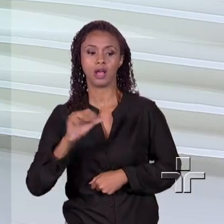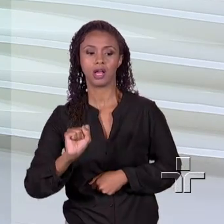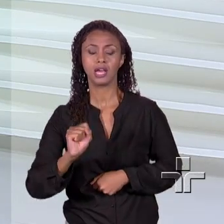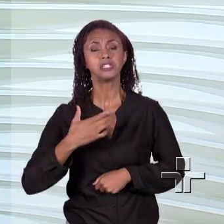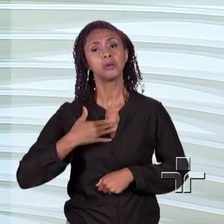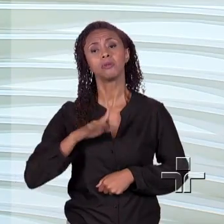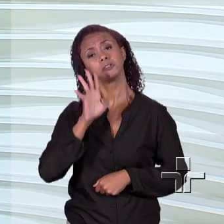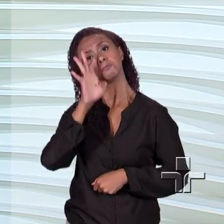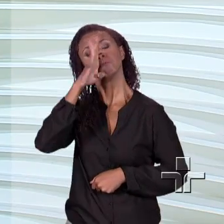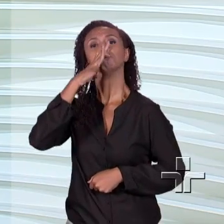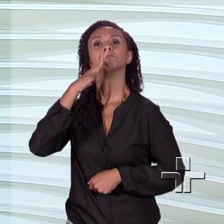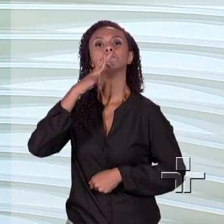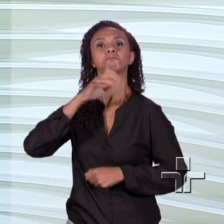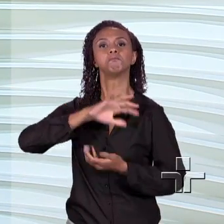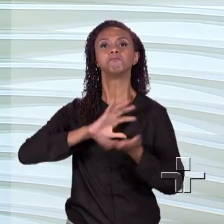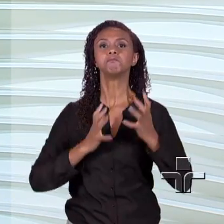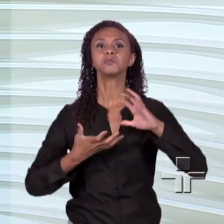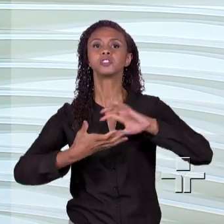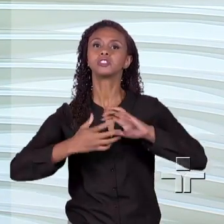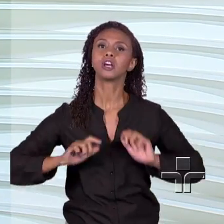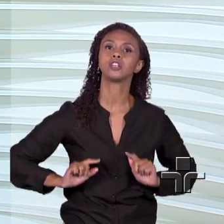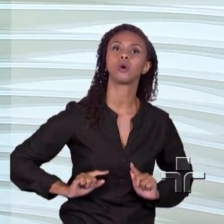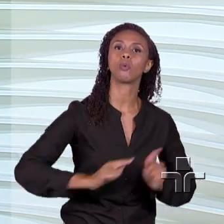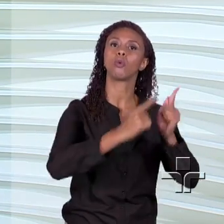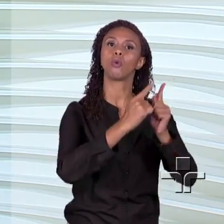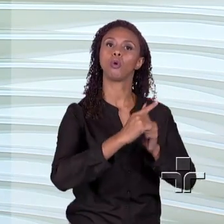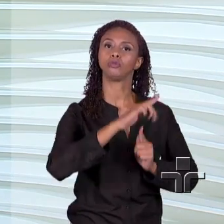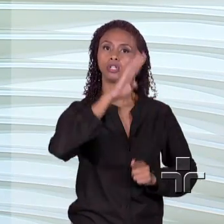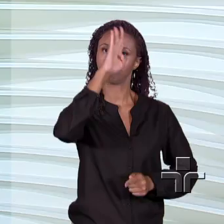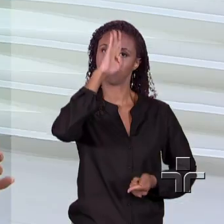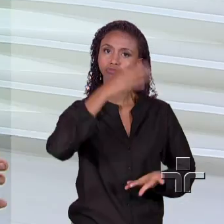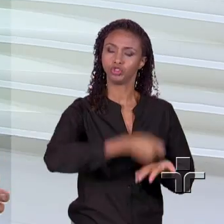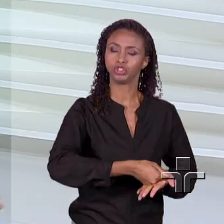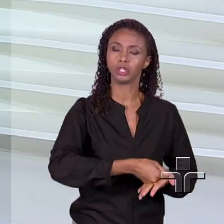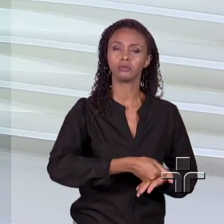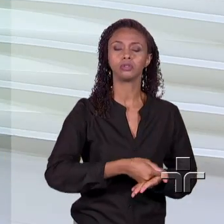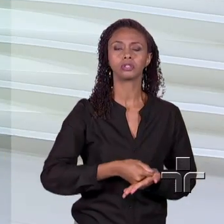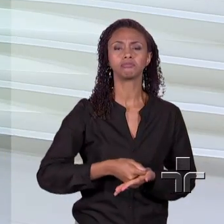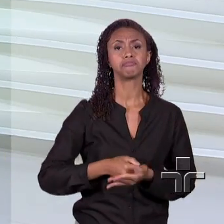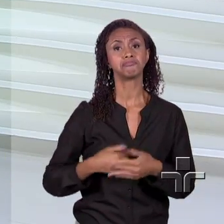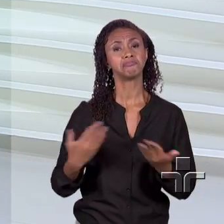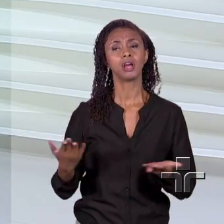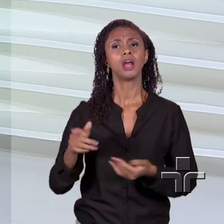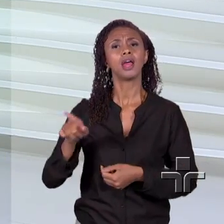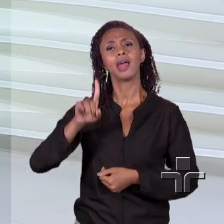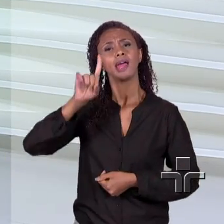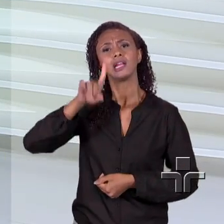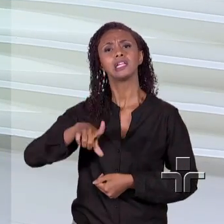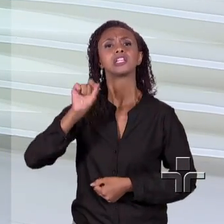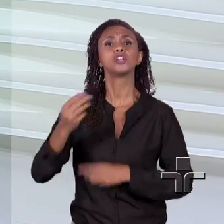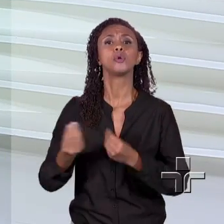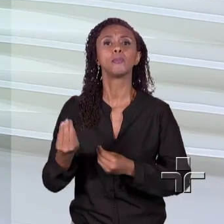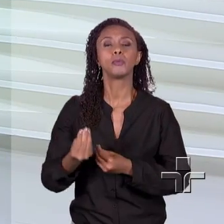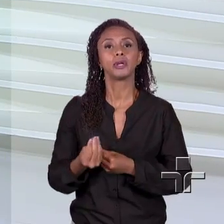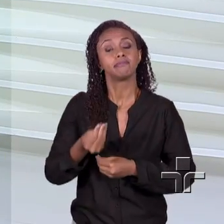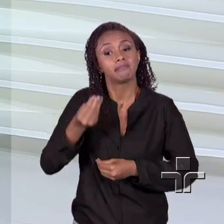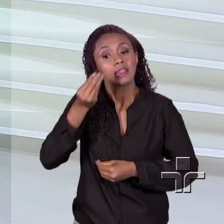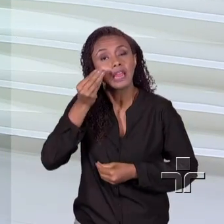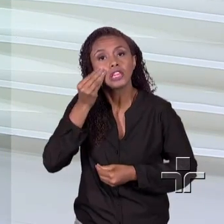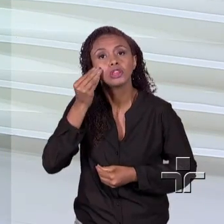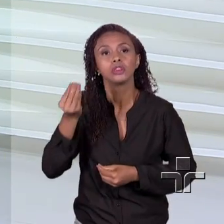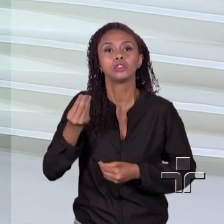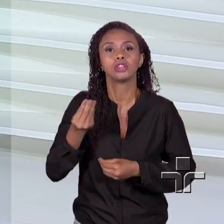resistência revolucionária contra a ditadura. Então, ao final das contas, ele optou para reprimir a sua sexualidade